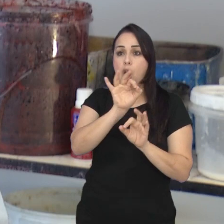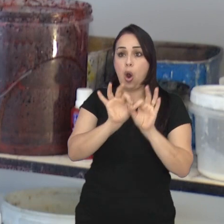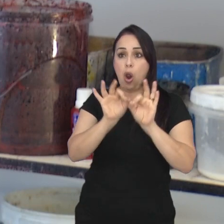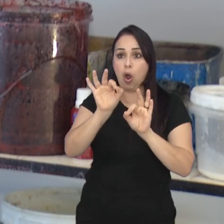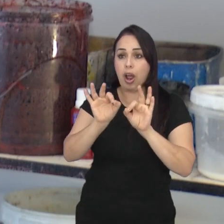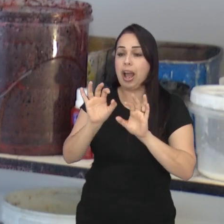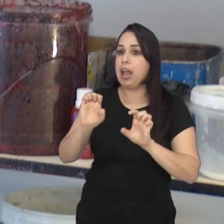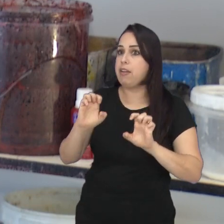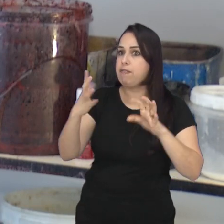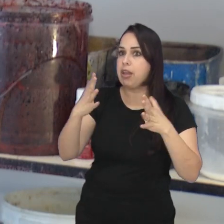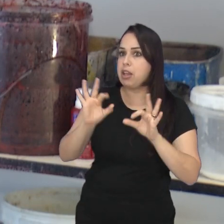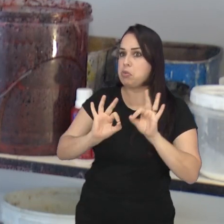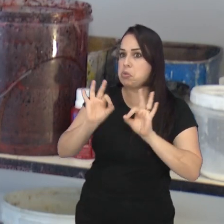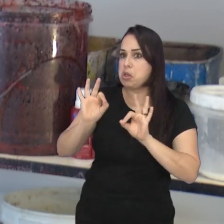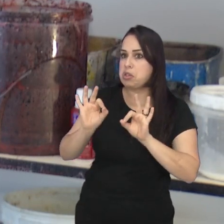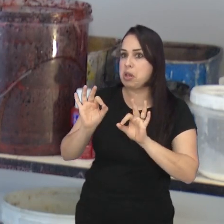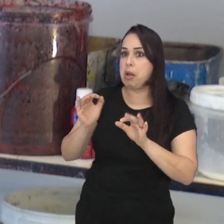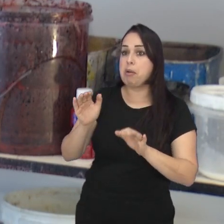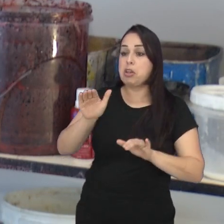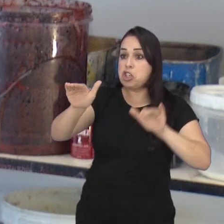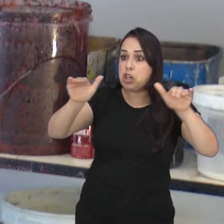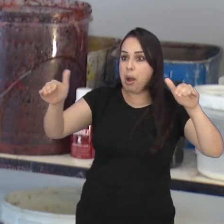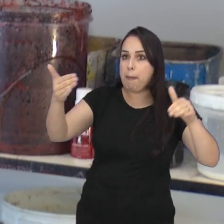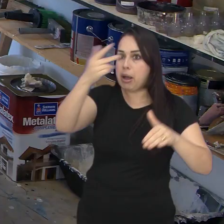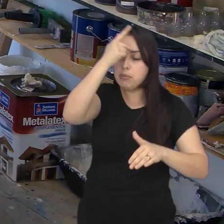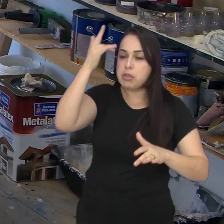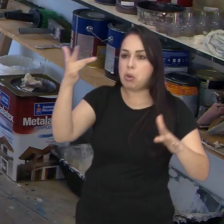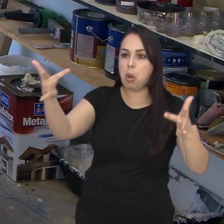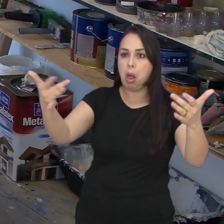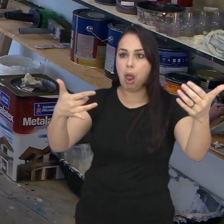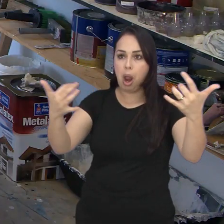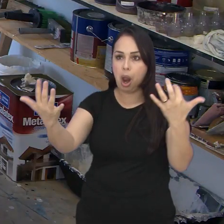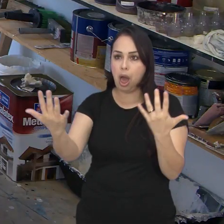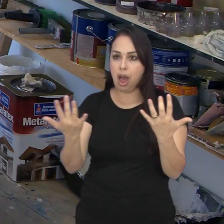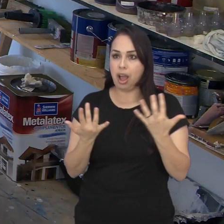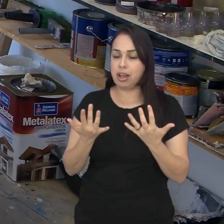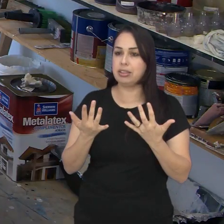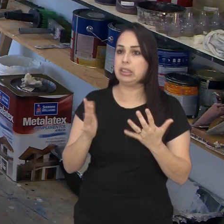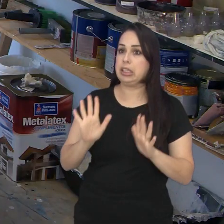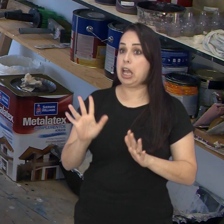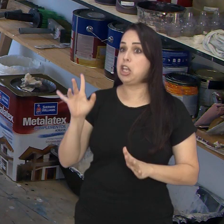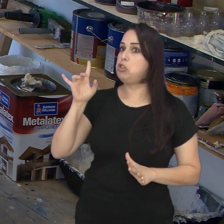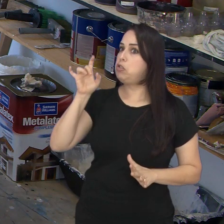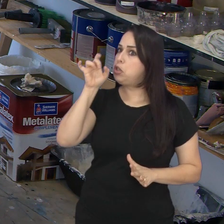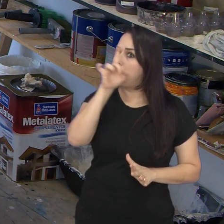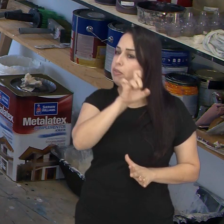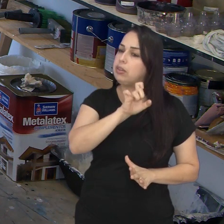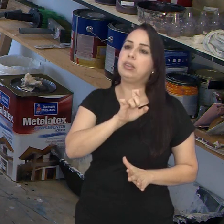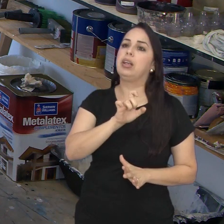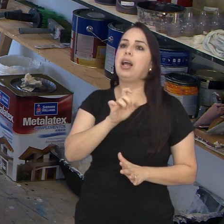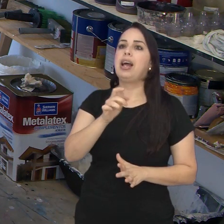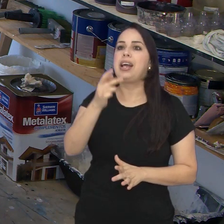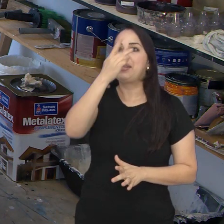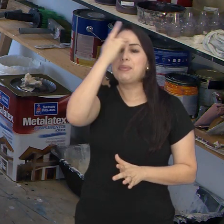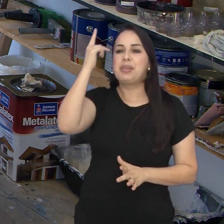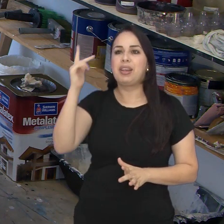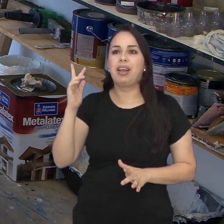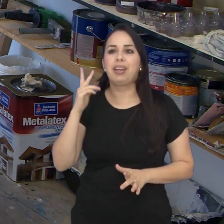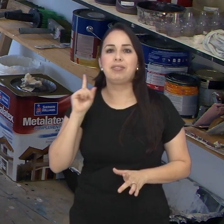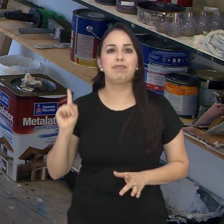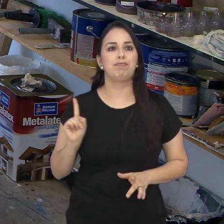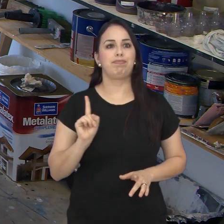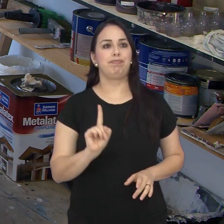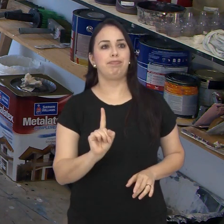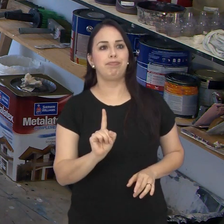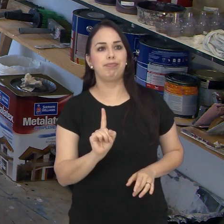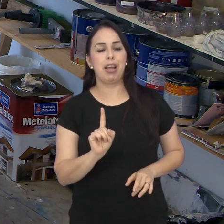organizar eventos, inclusive, né, para levar pessoas, que realmente é complicado. Muitas vezes a pessoa chega